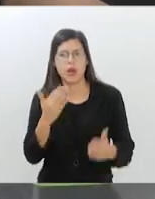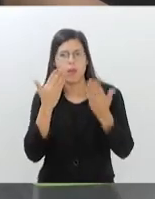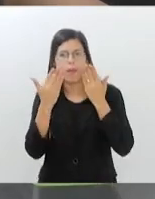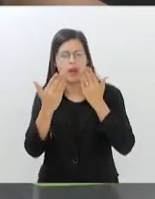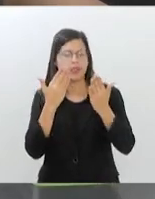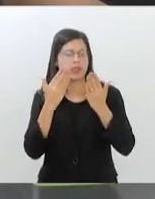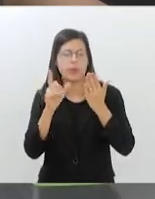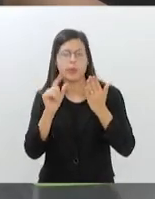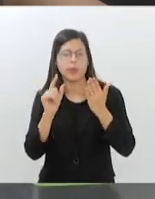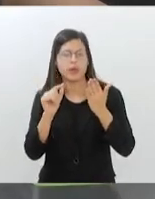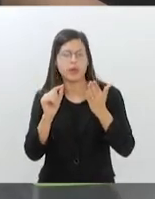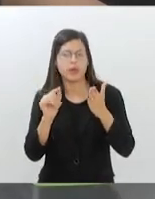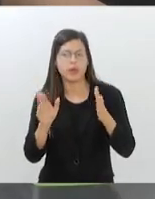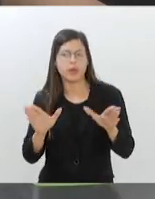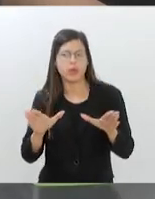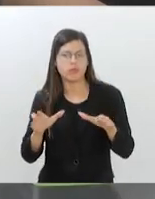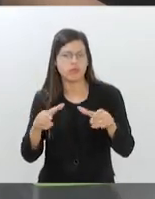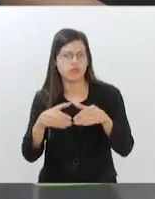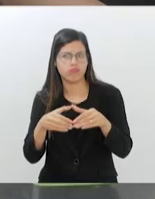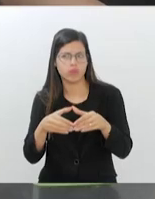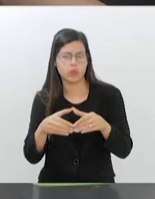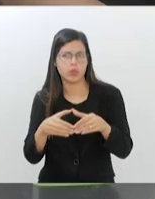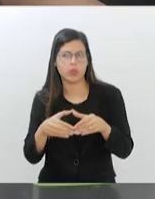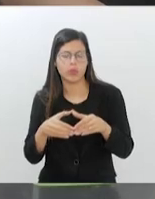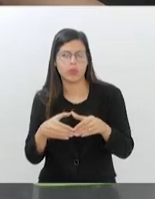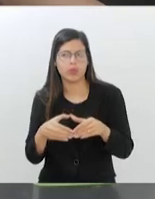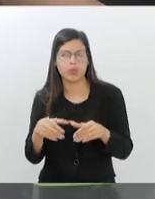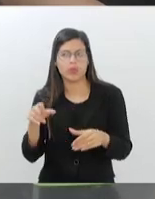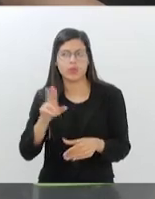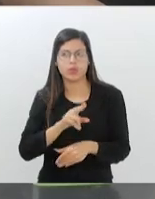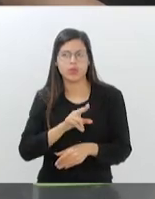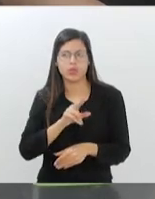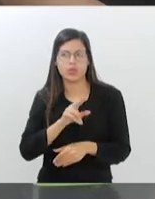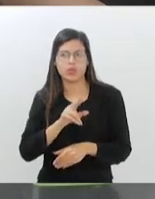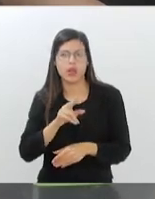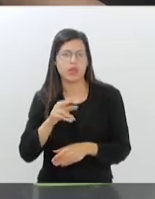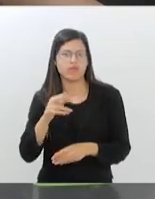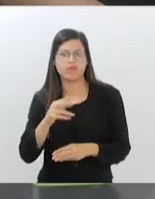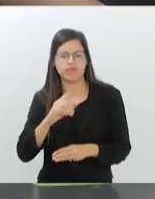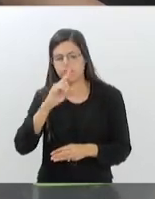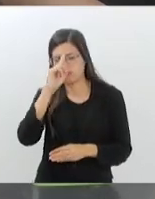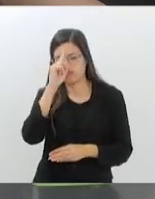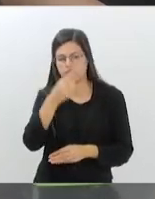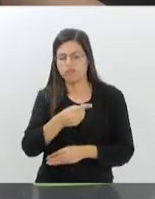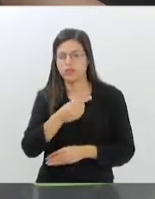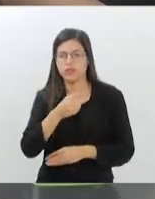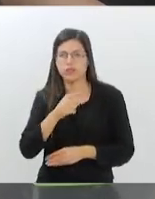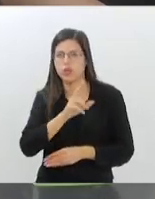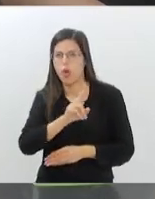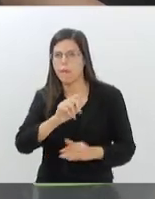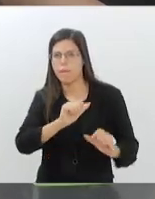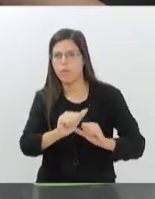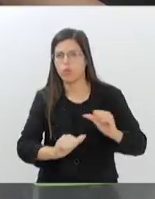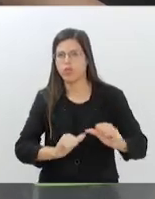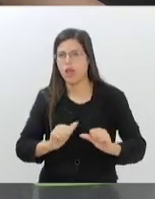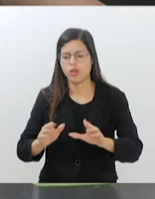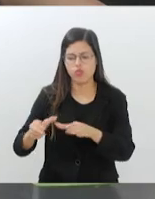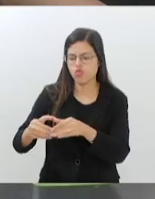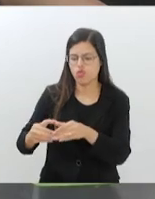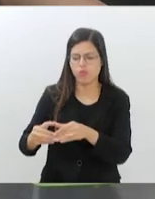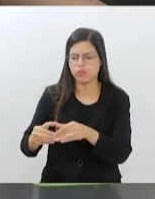uma comunidade que que chega um nome pro qual ela não foi consultada era mais por esse lado eu